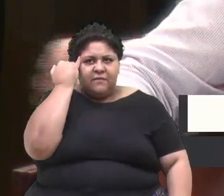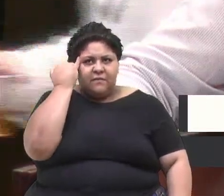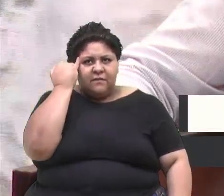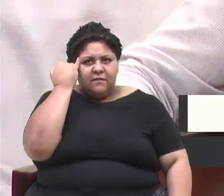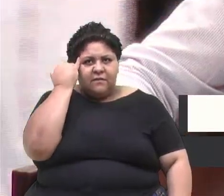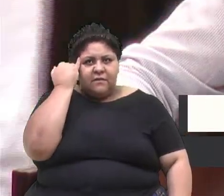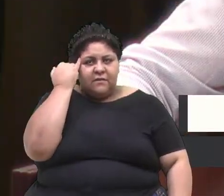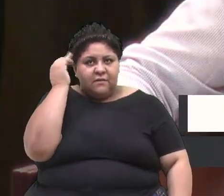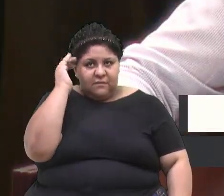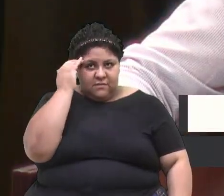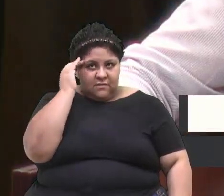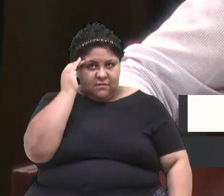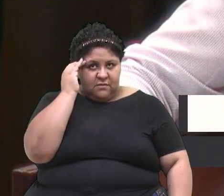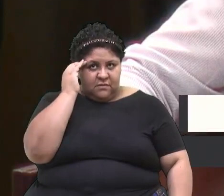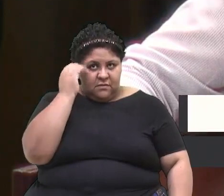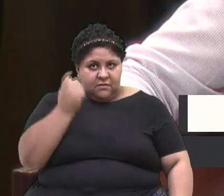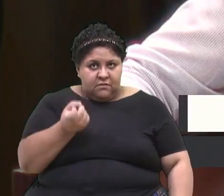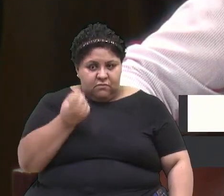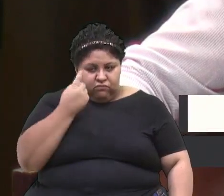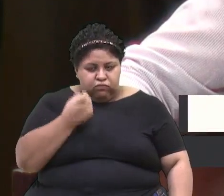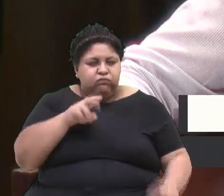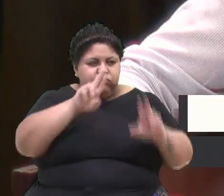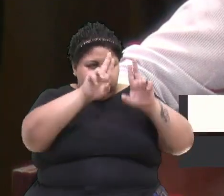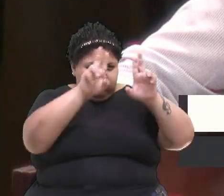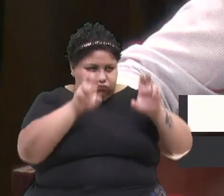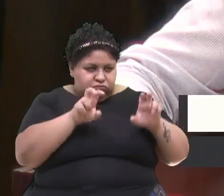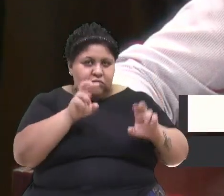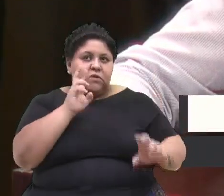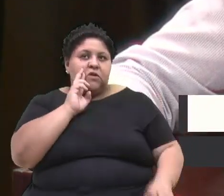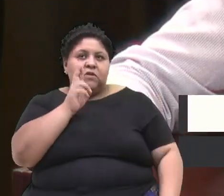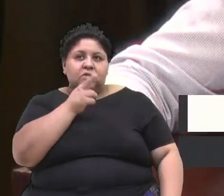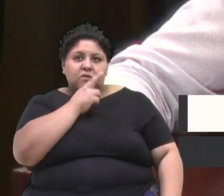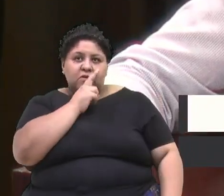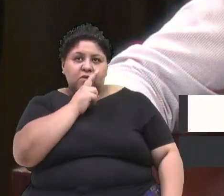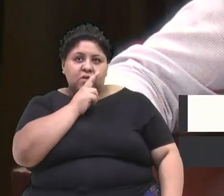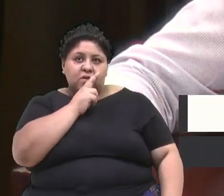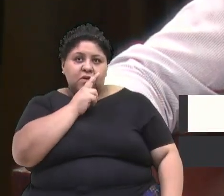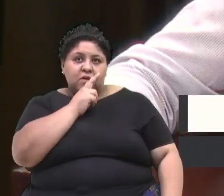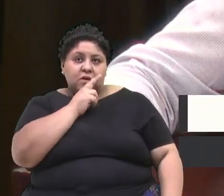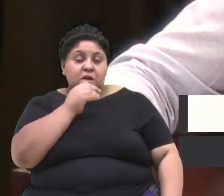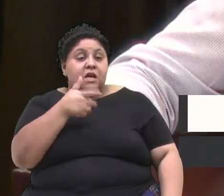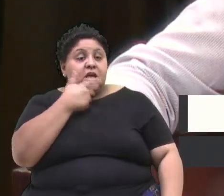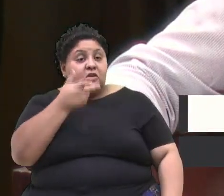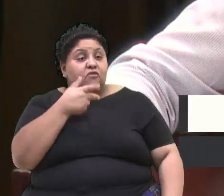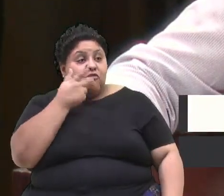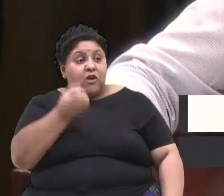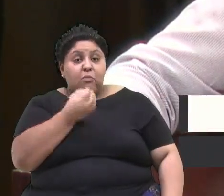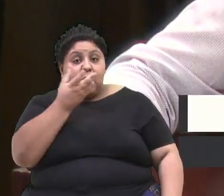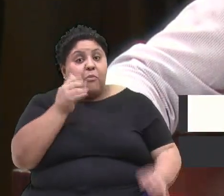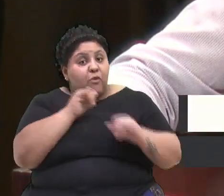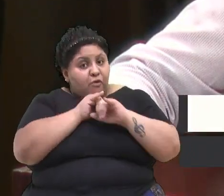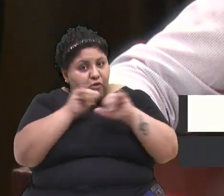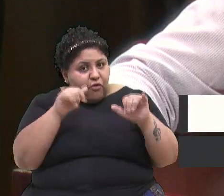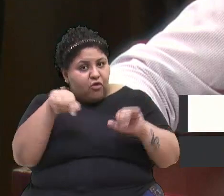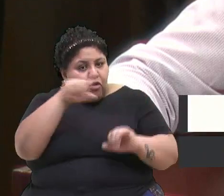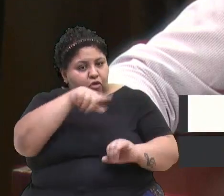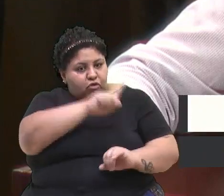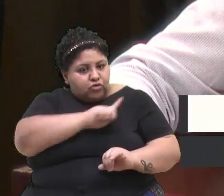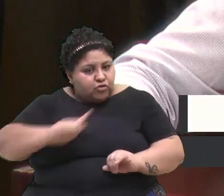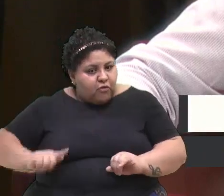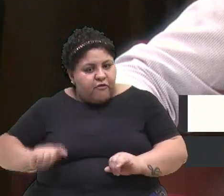eu sei que o senhor é um interessado no tema do restaurante popular, e eu lhe trago uma boa notícia do nosso governo